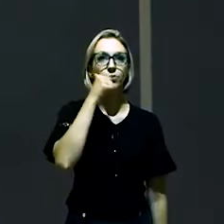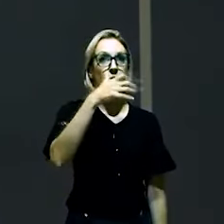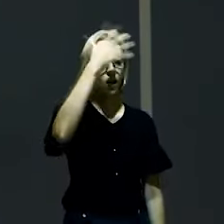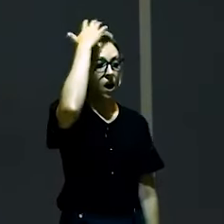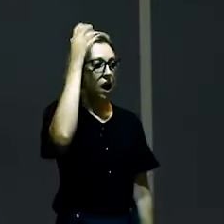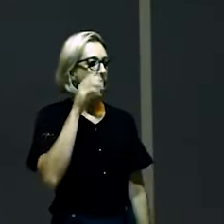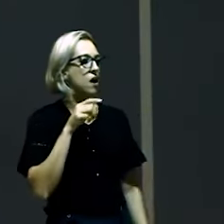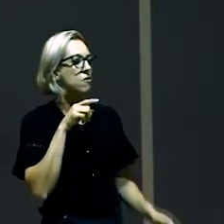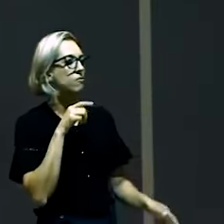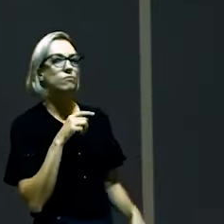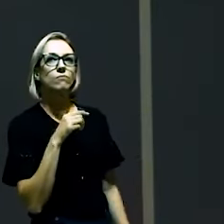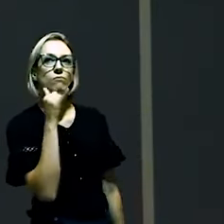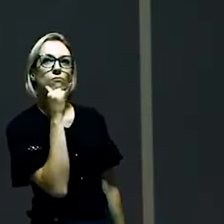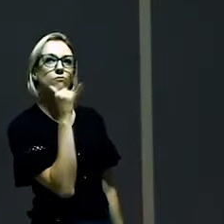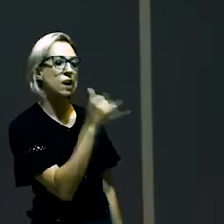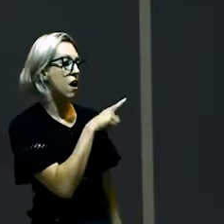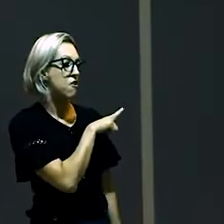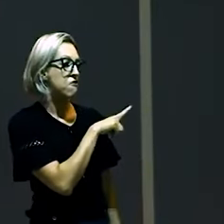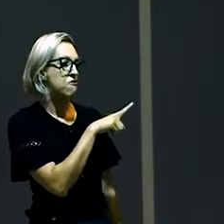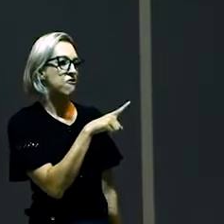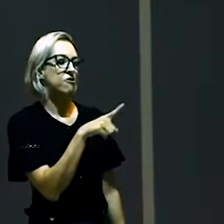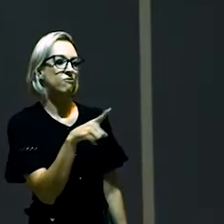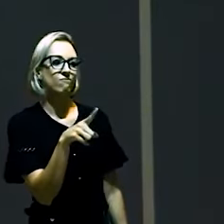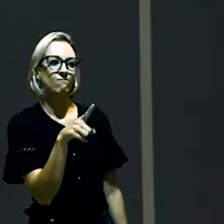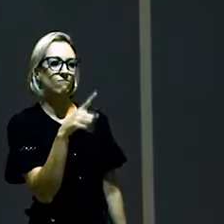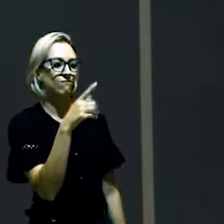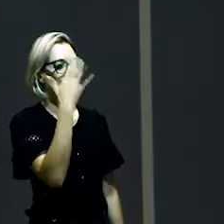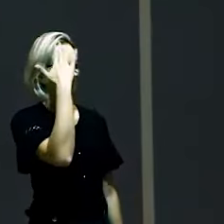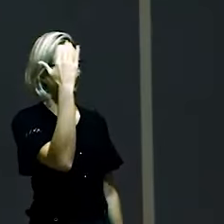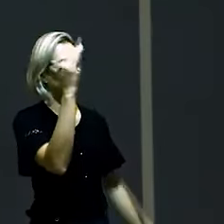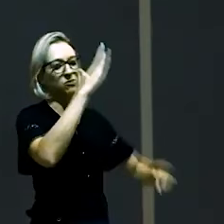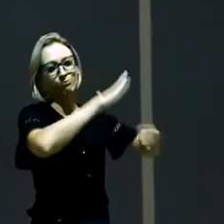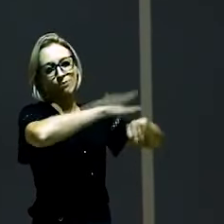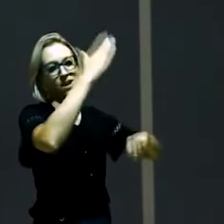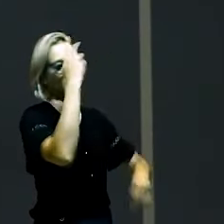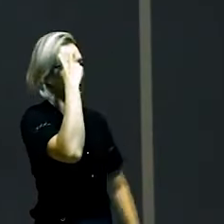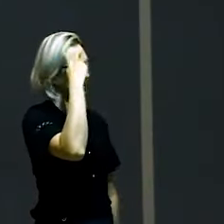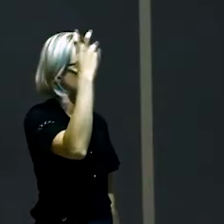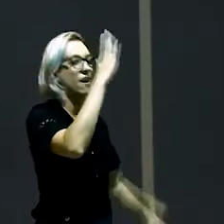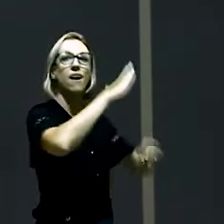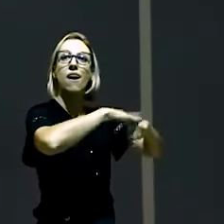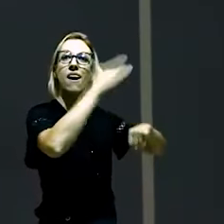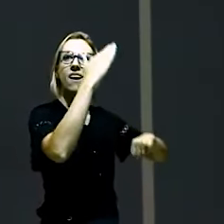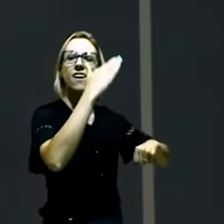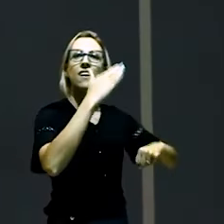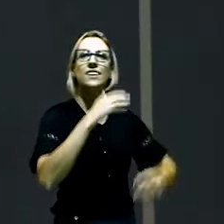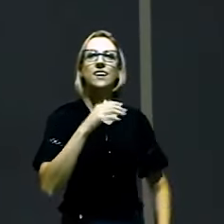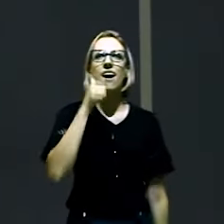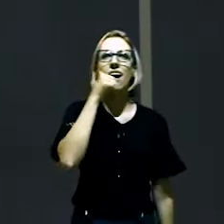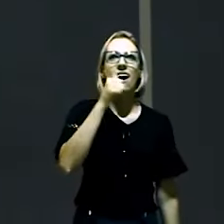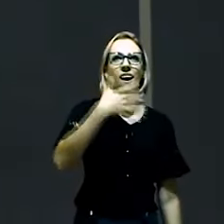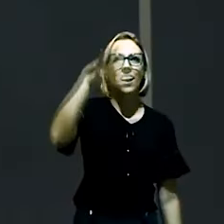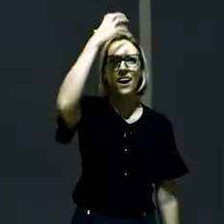e prosperidade a fama que eu ouvi de você. Ela ficou abismada em ver